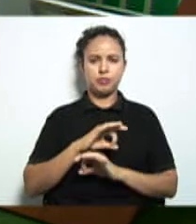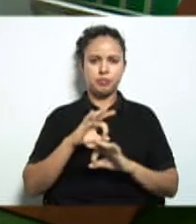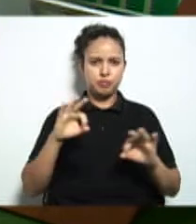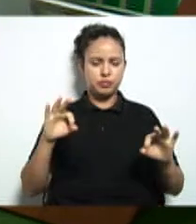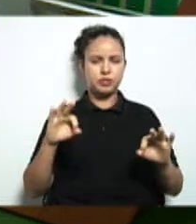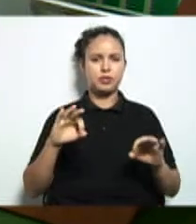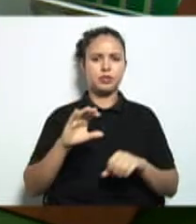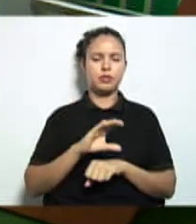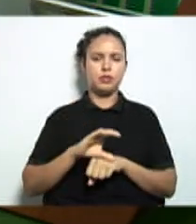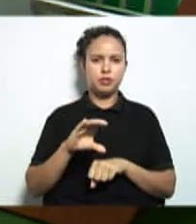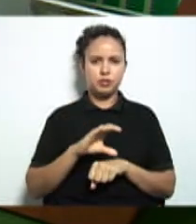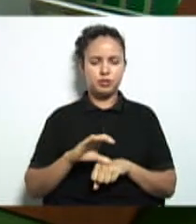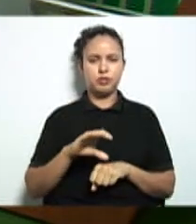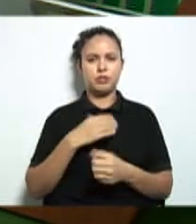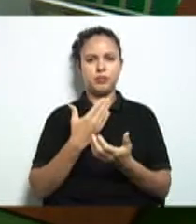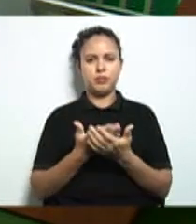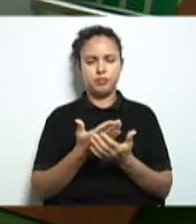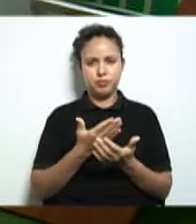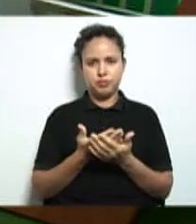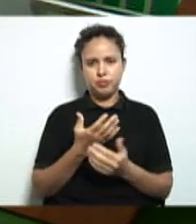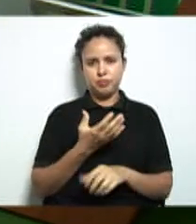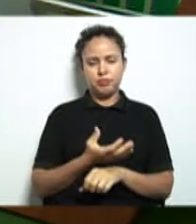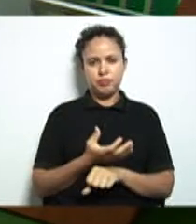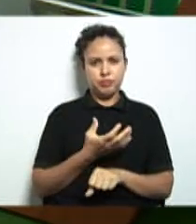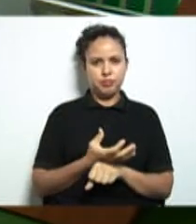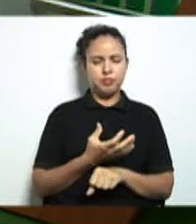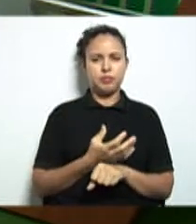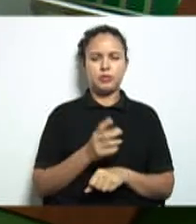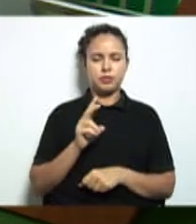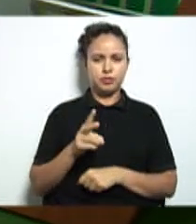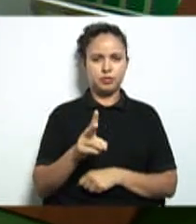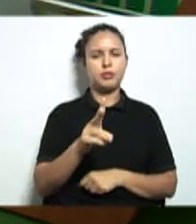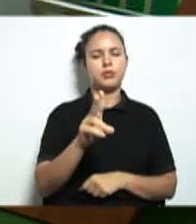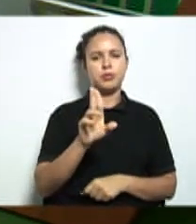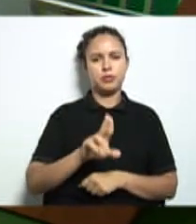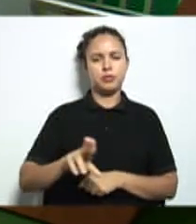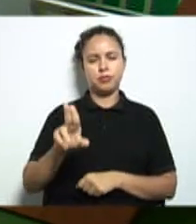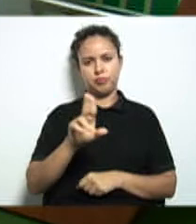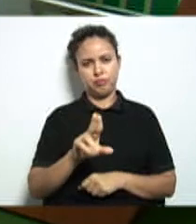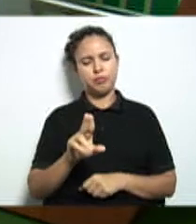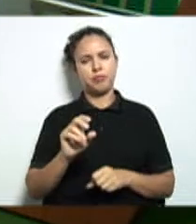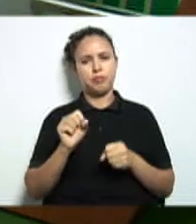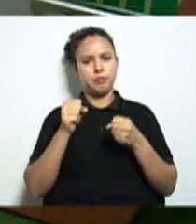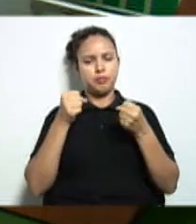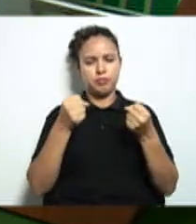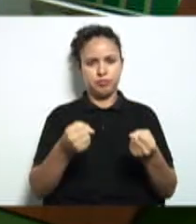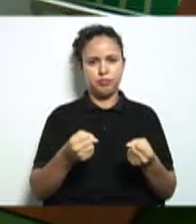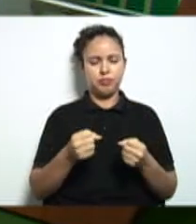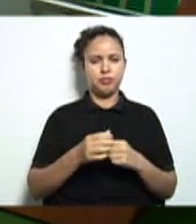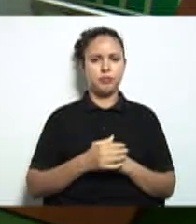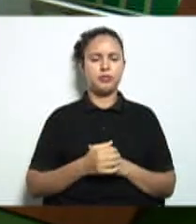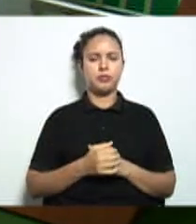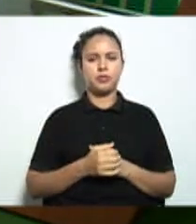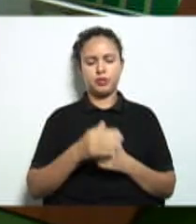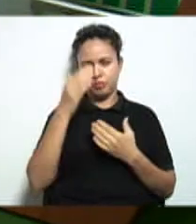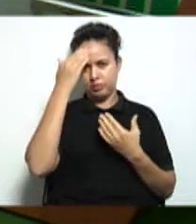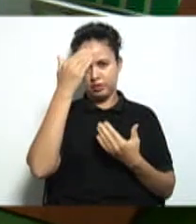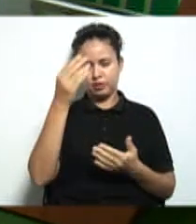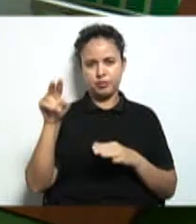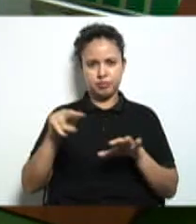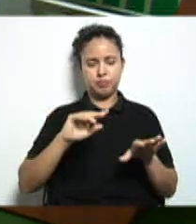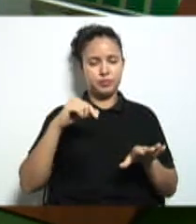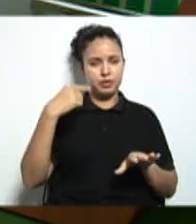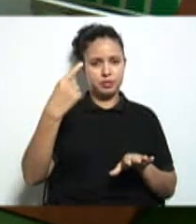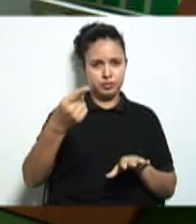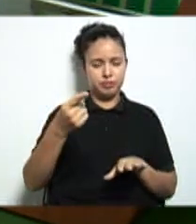no curso, na aula, na disciplina, e continuem aplicados, como sempre, e participativos. Muito obrigada e até o